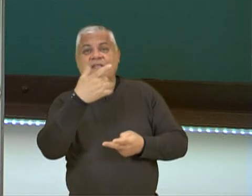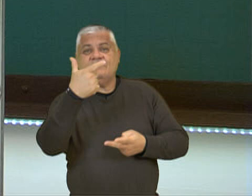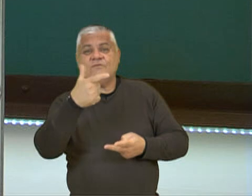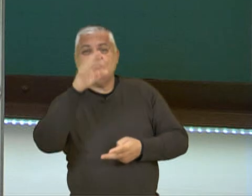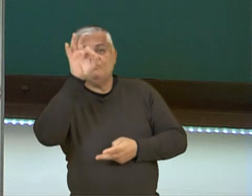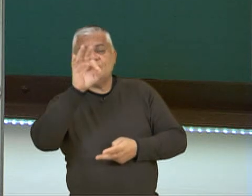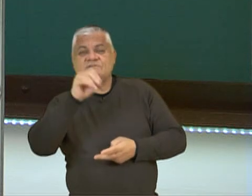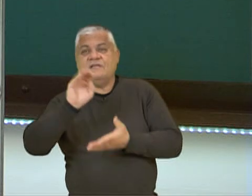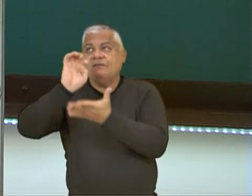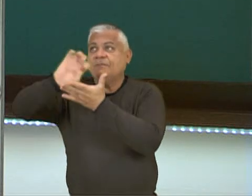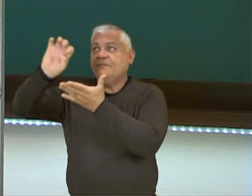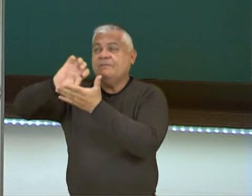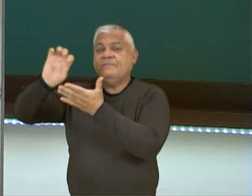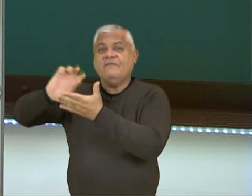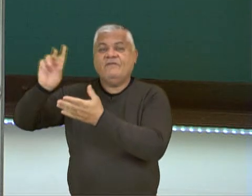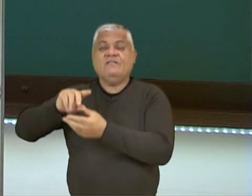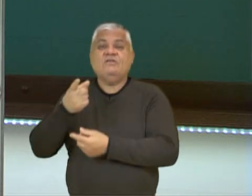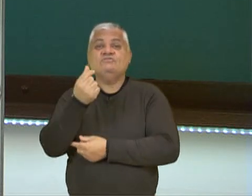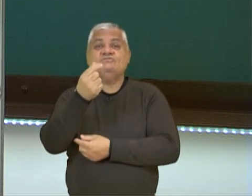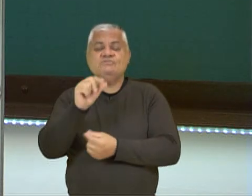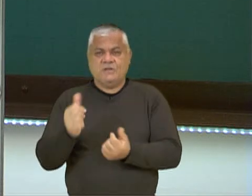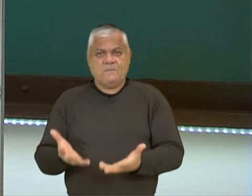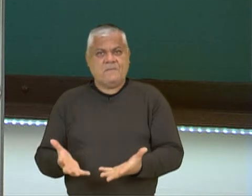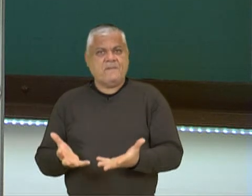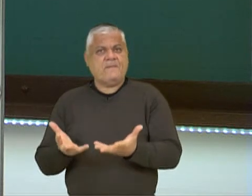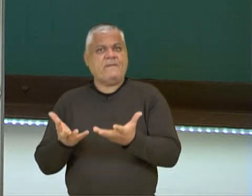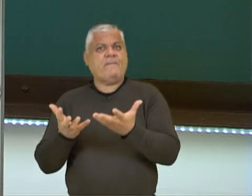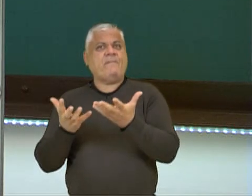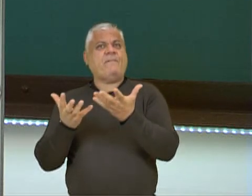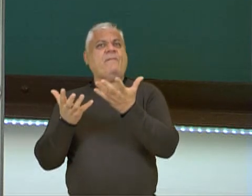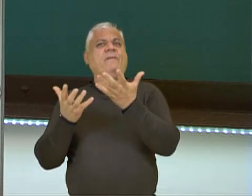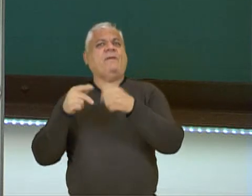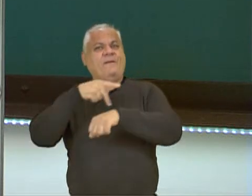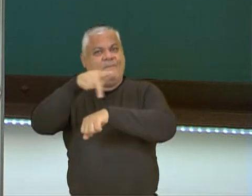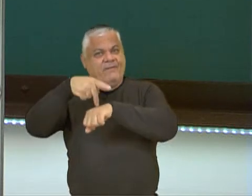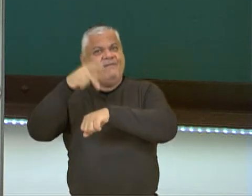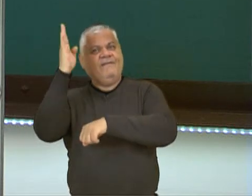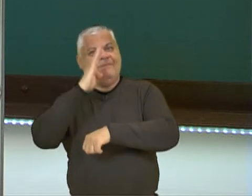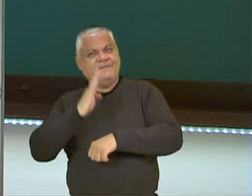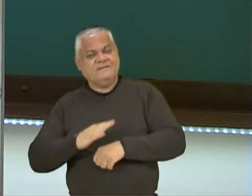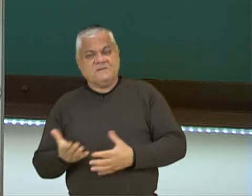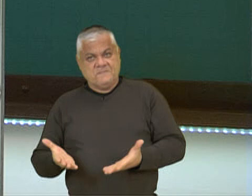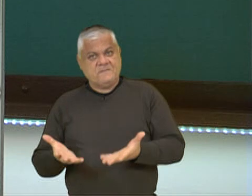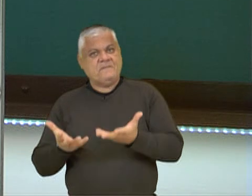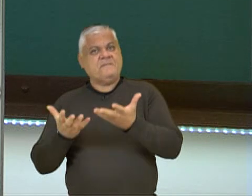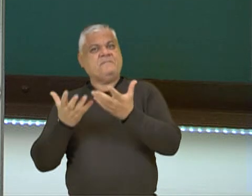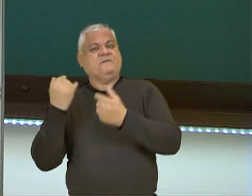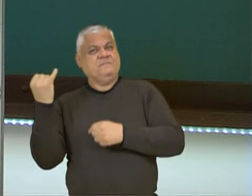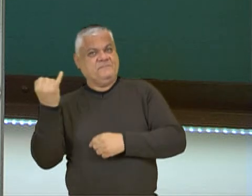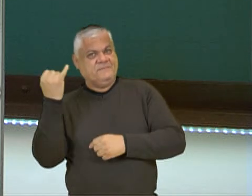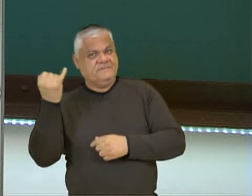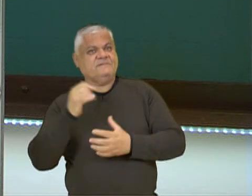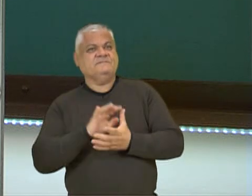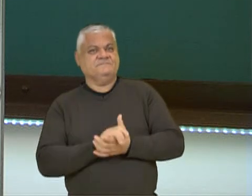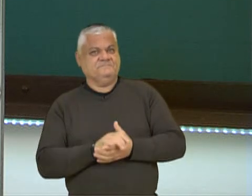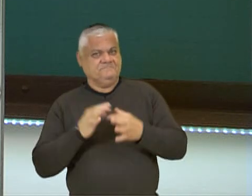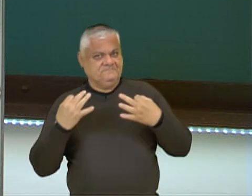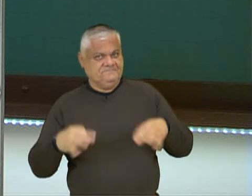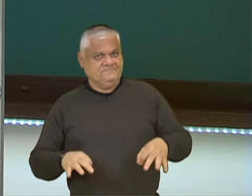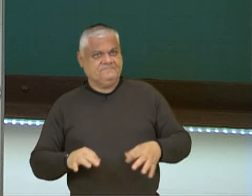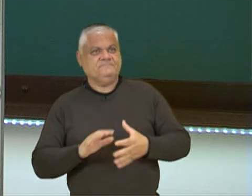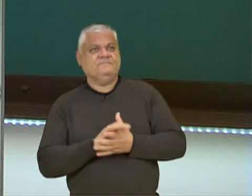país, isso é essencial, isso é extremamente importante. Então, ele tem um papel importantíssimo ali na economia do Brasil,